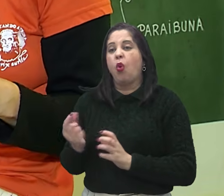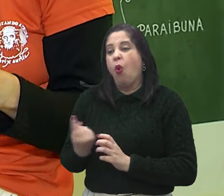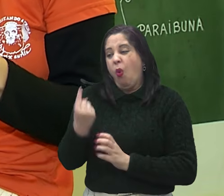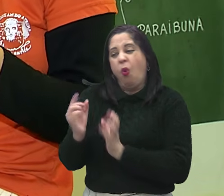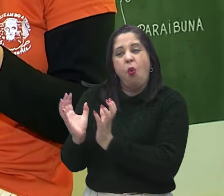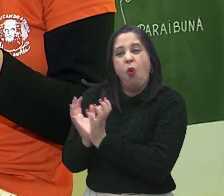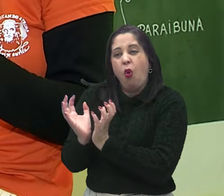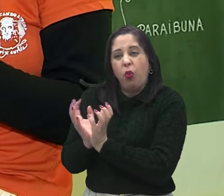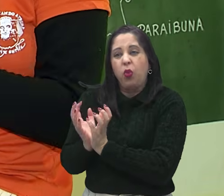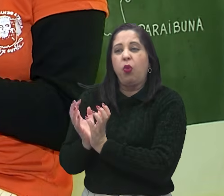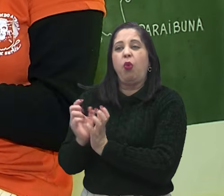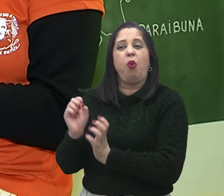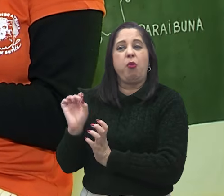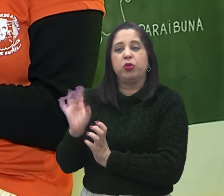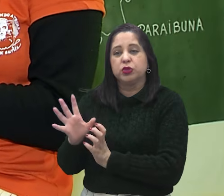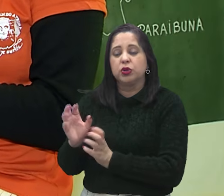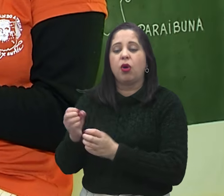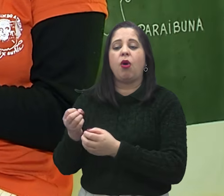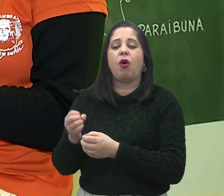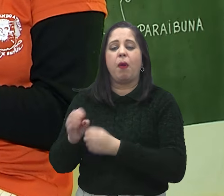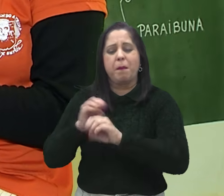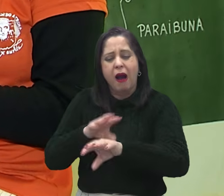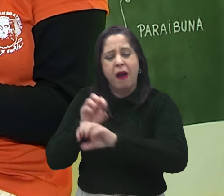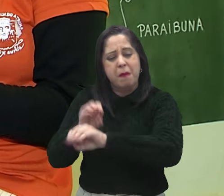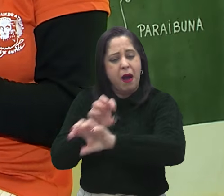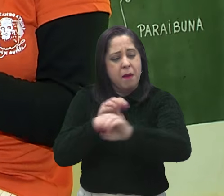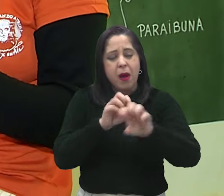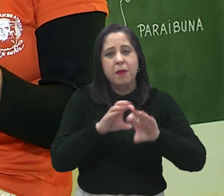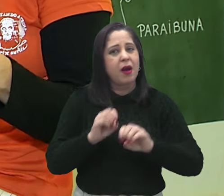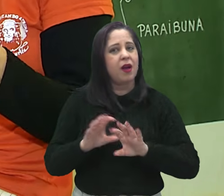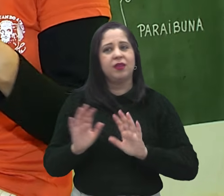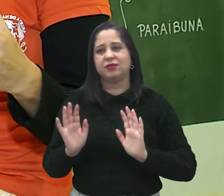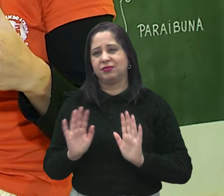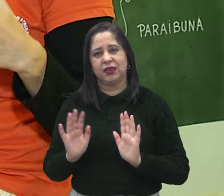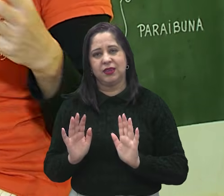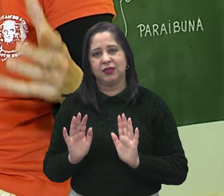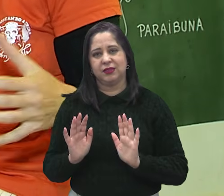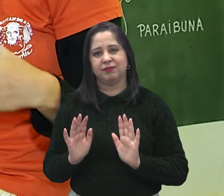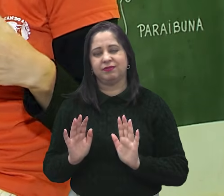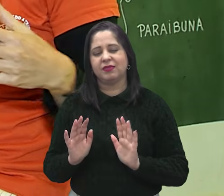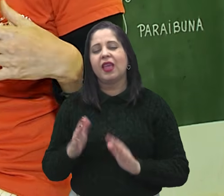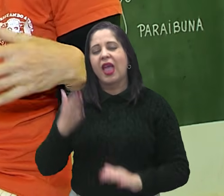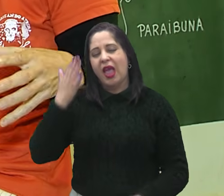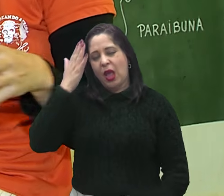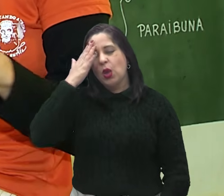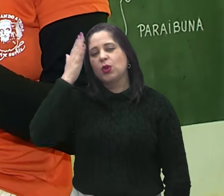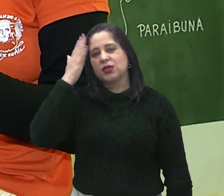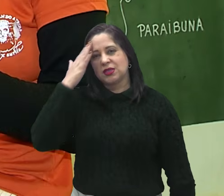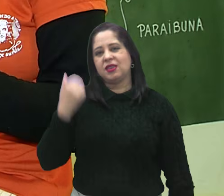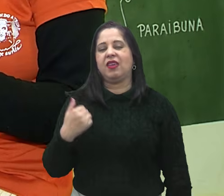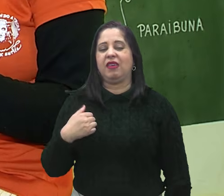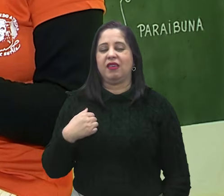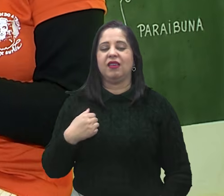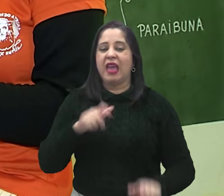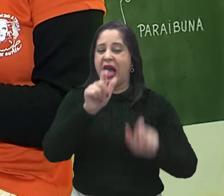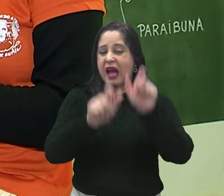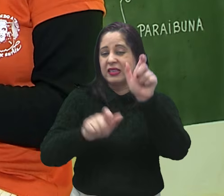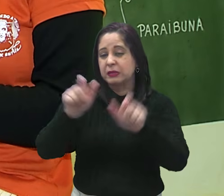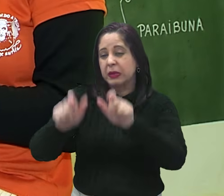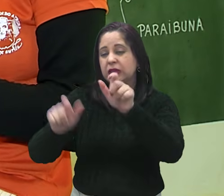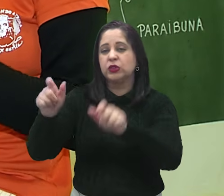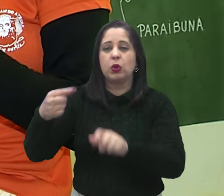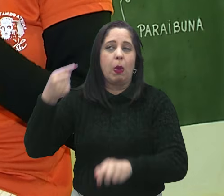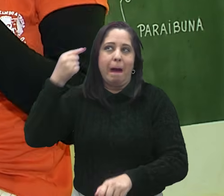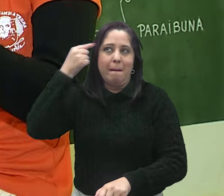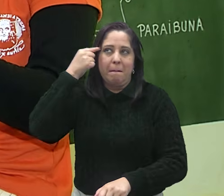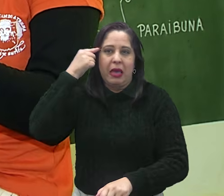continue soprando. A gente sabe que isso é uma utopia, porque as pessoas têm outras dinâmicas e têm outras